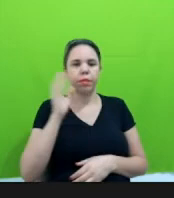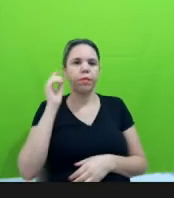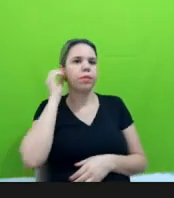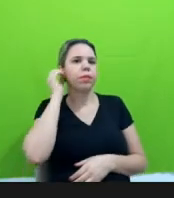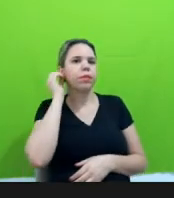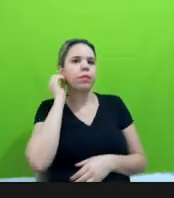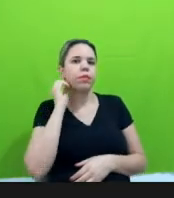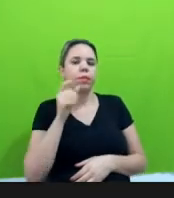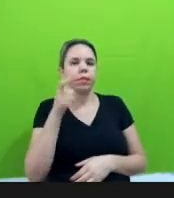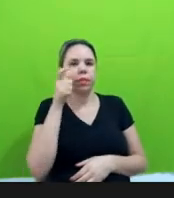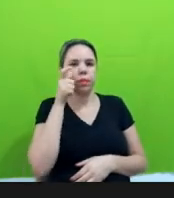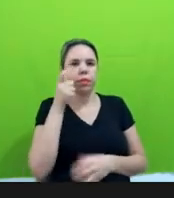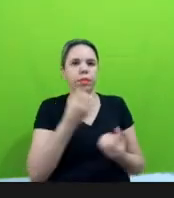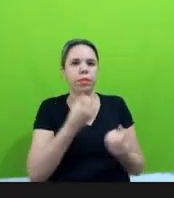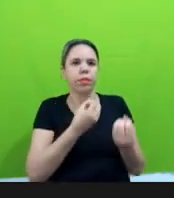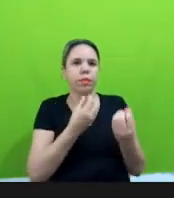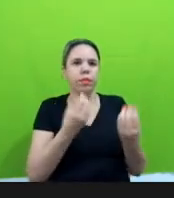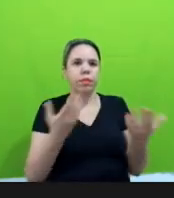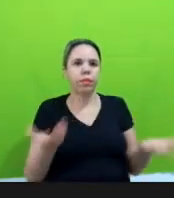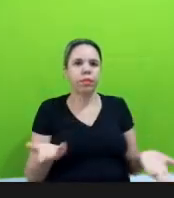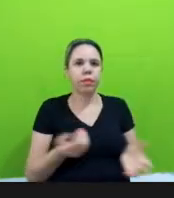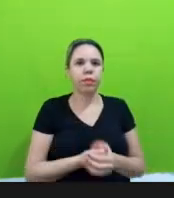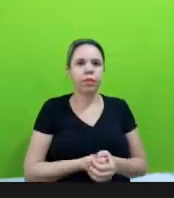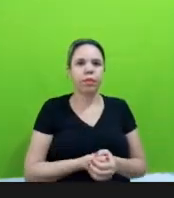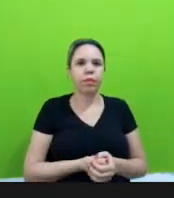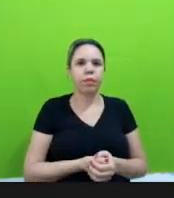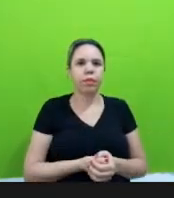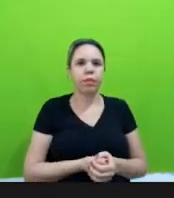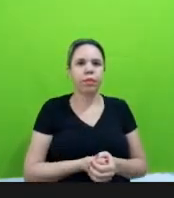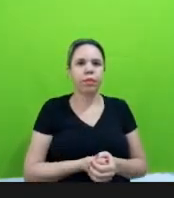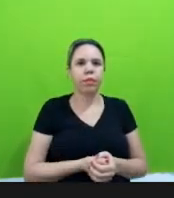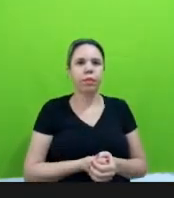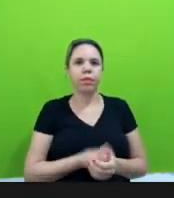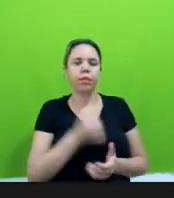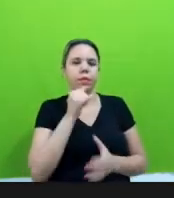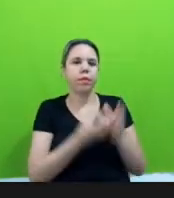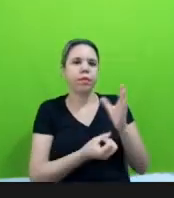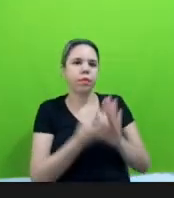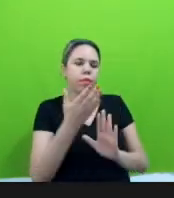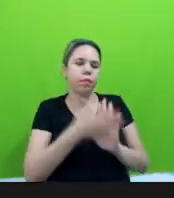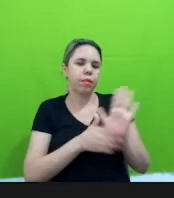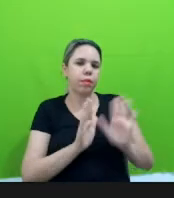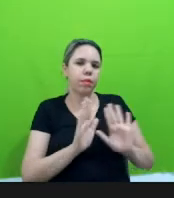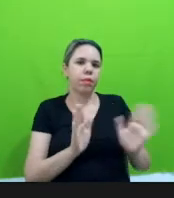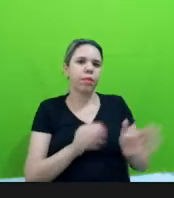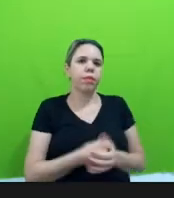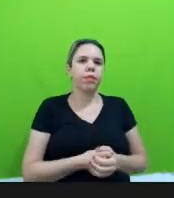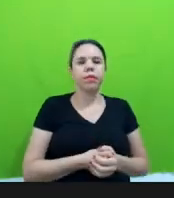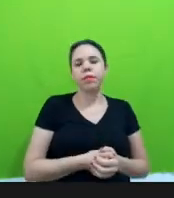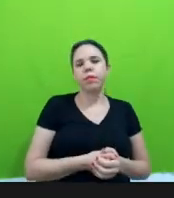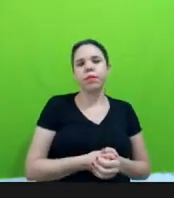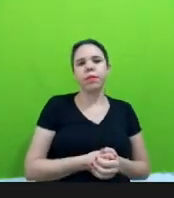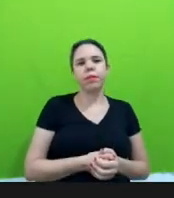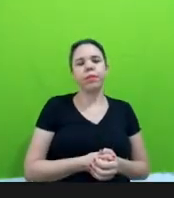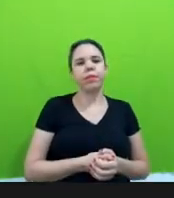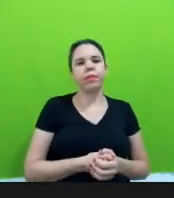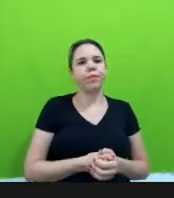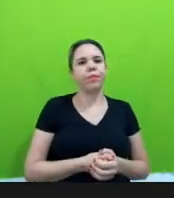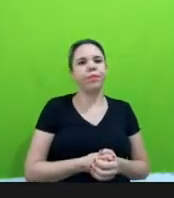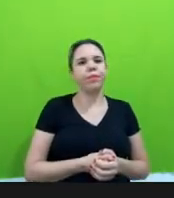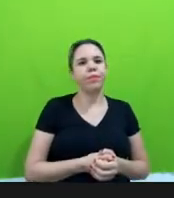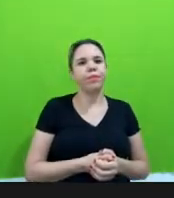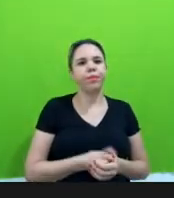vê alguma informação colocada sob sigilo, sob este fundamento, né? É uma classificação de